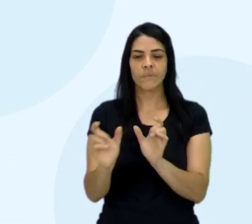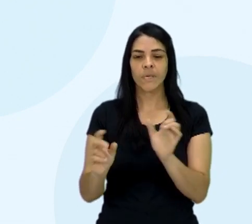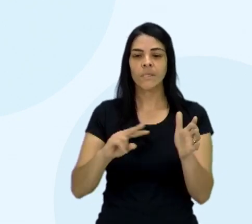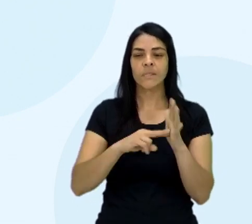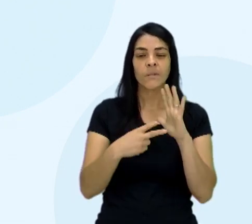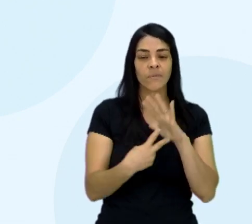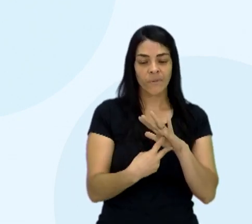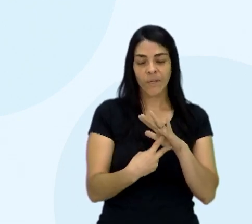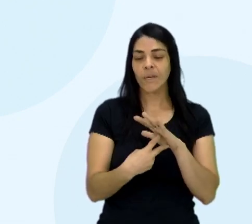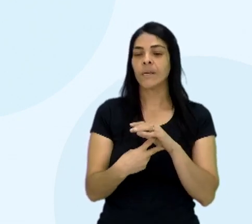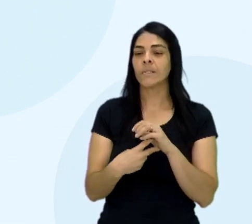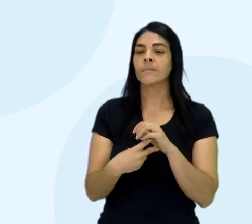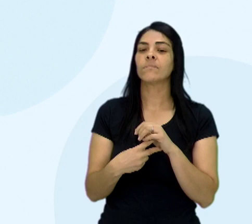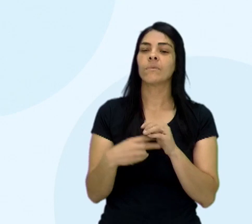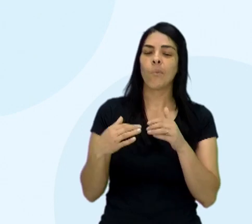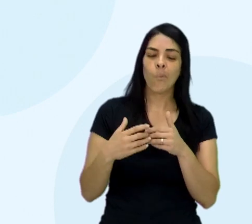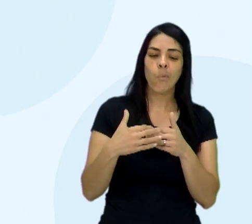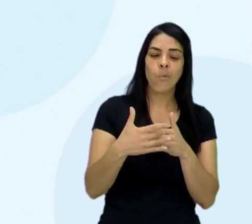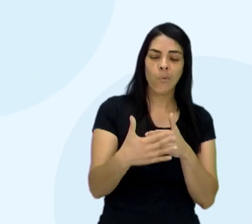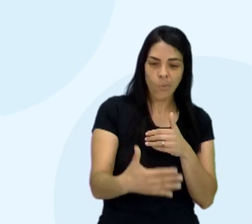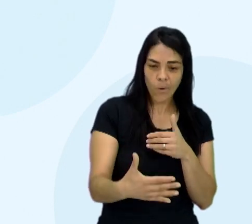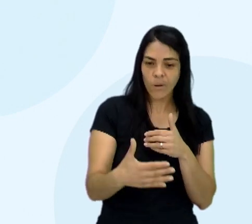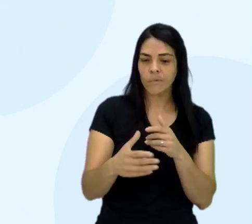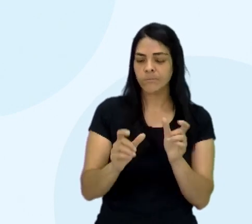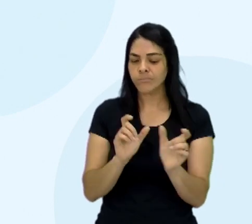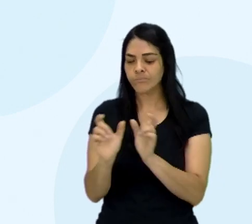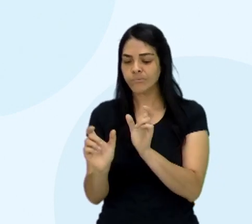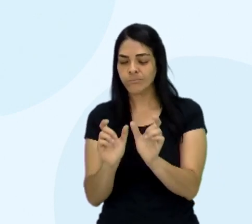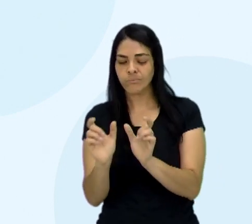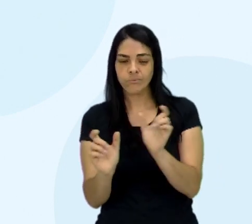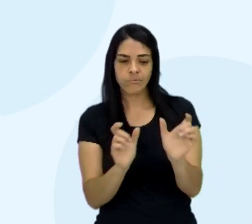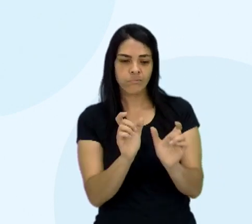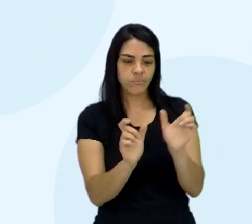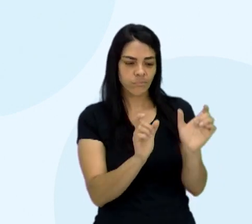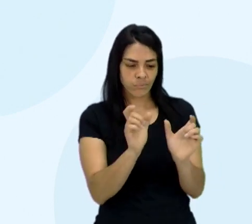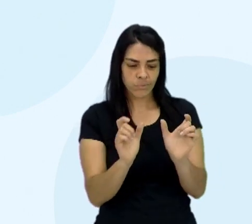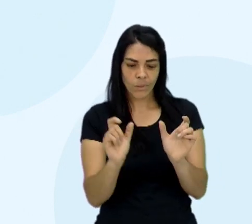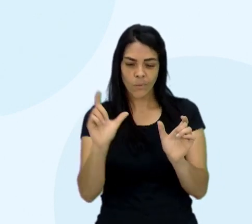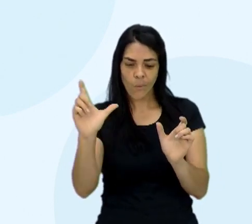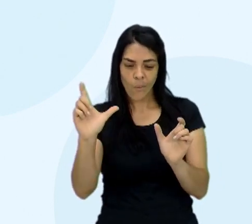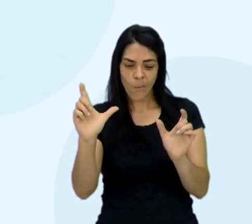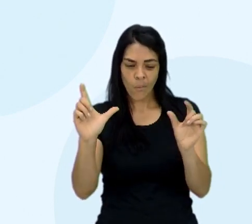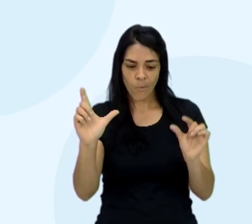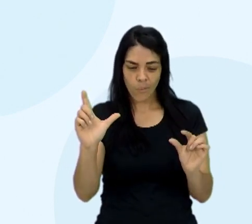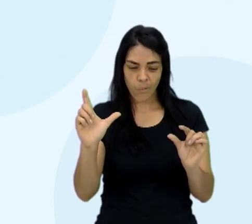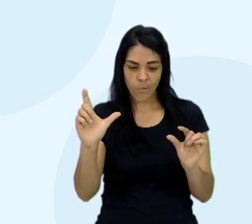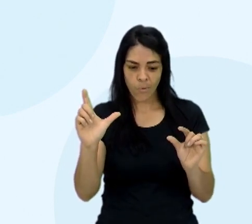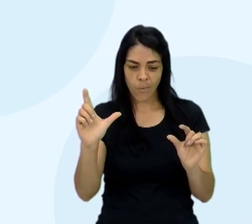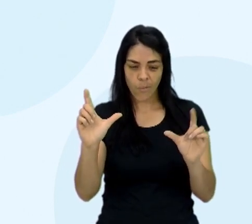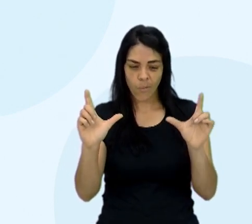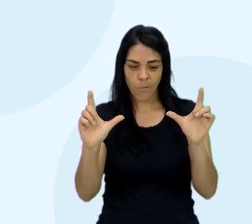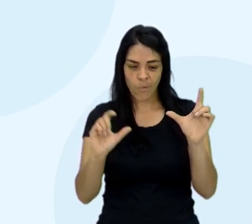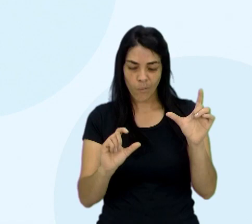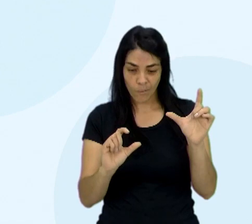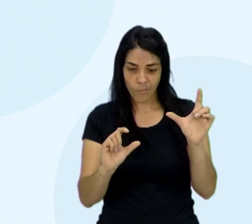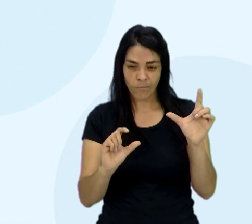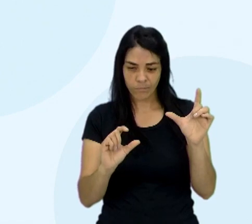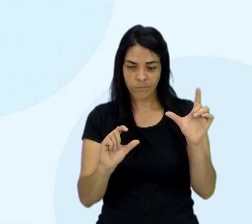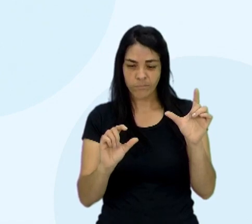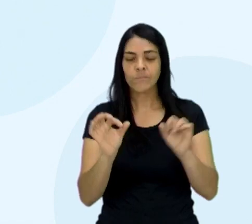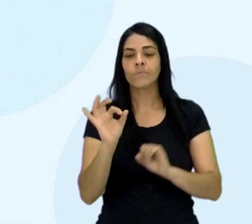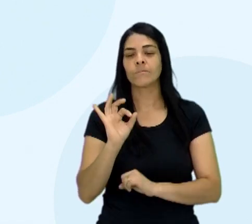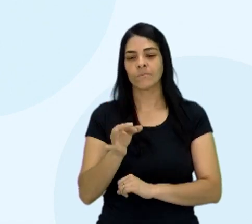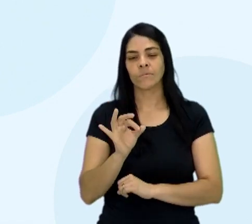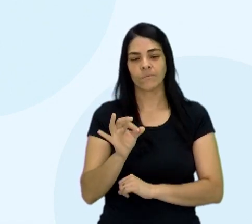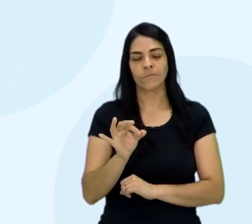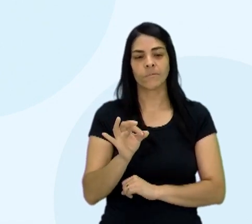dizer o seguinte, segmentos de maneira que um é algumas vezes maior que o outro. É isso que ele está dizendo. Pessoal, aqui para mim,